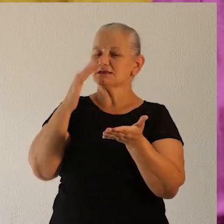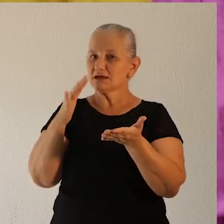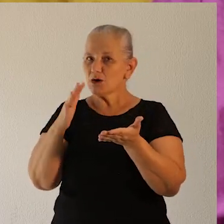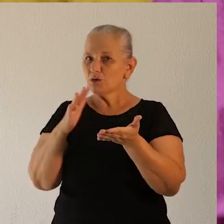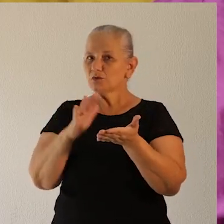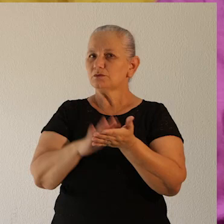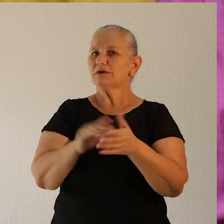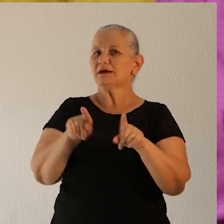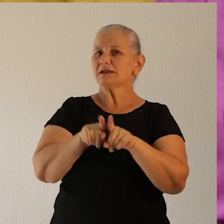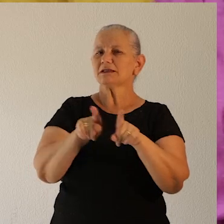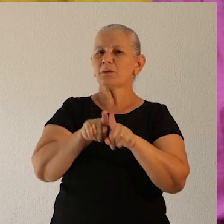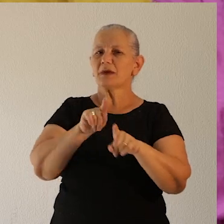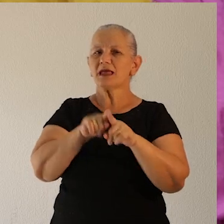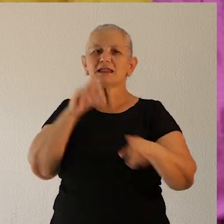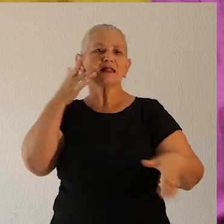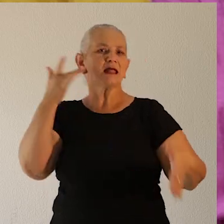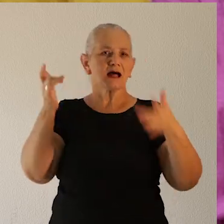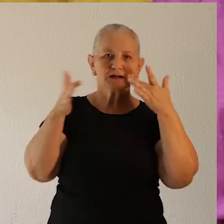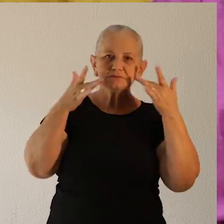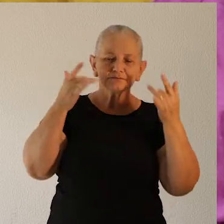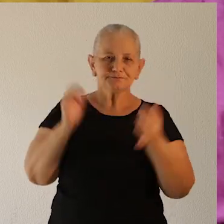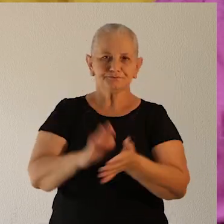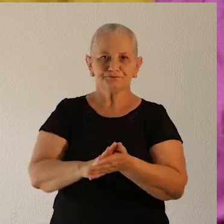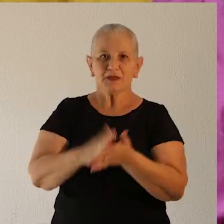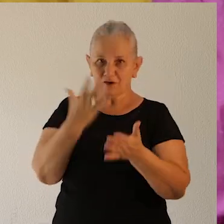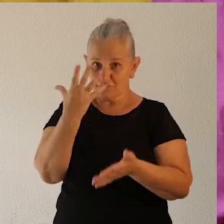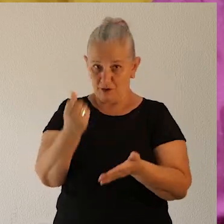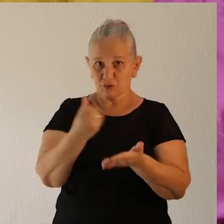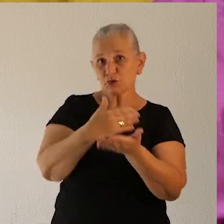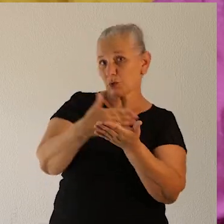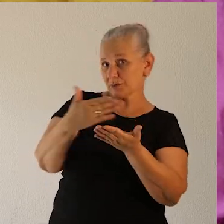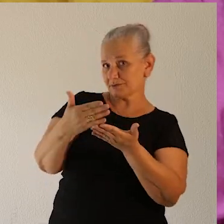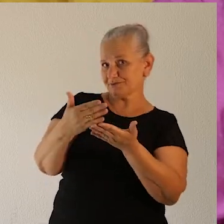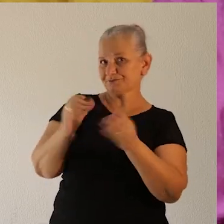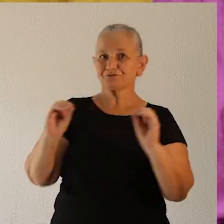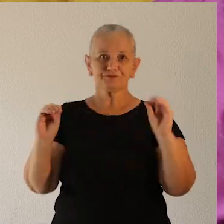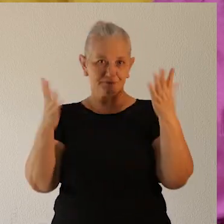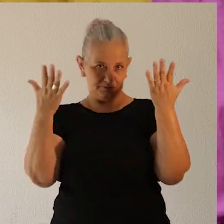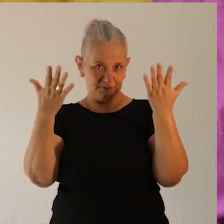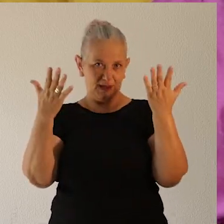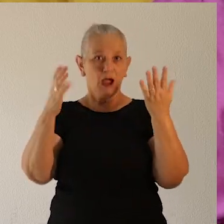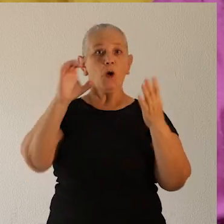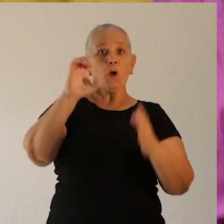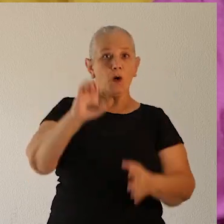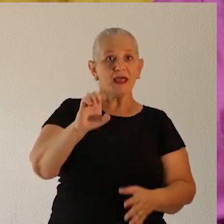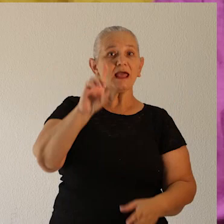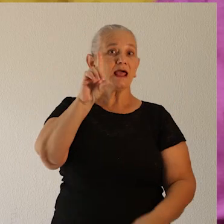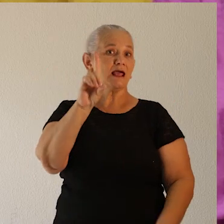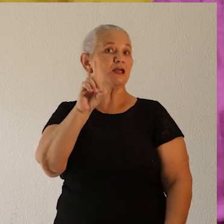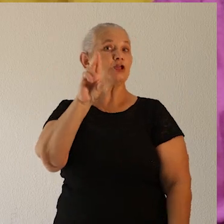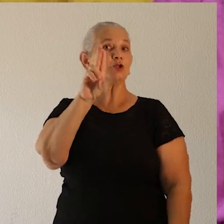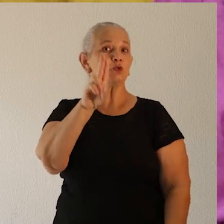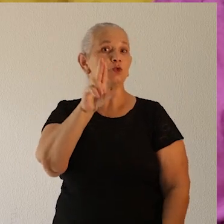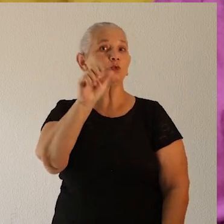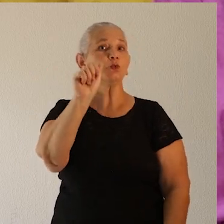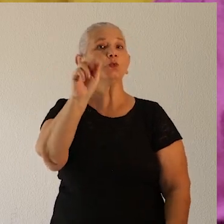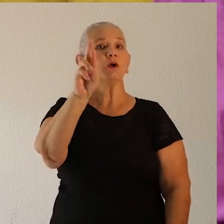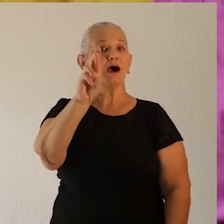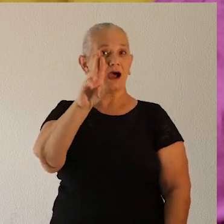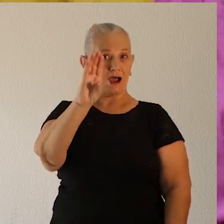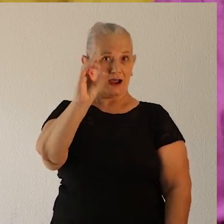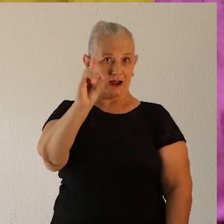ouvir uma música para a gente já começar com essa festa. O Eduardo vai ler primeiro